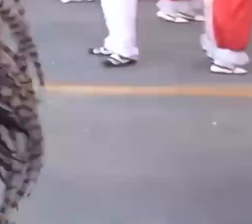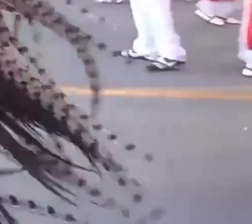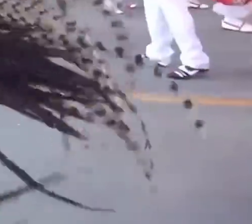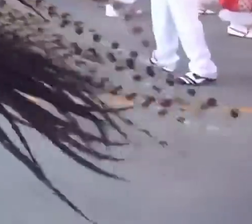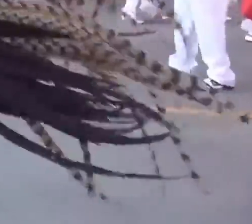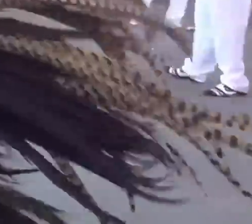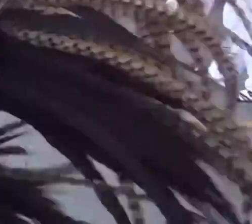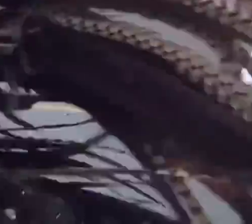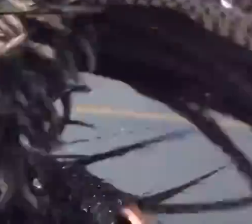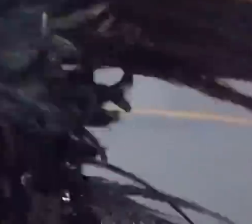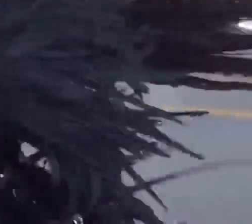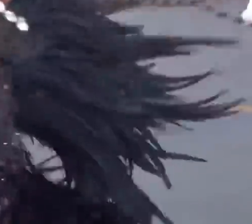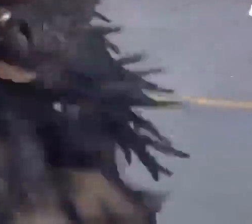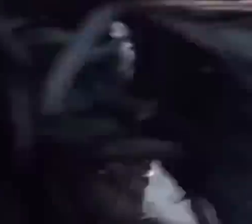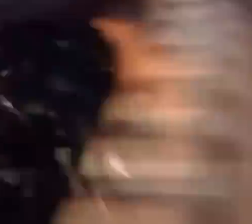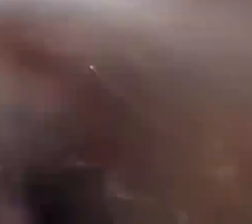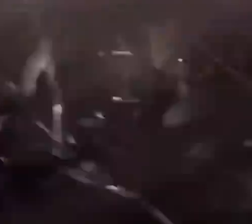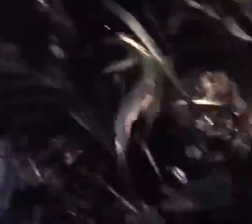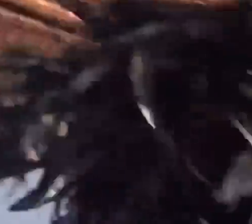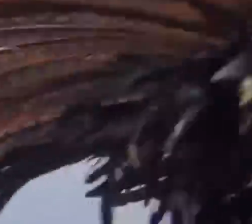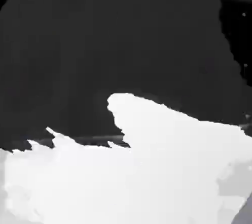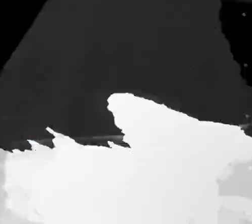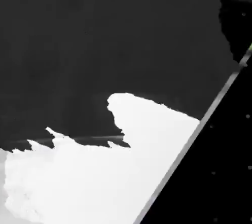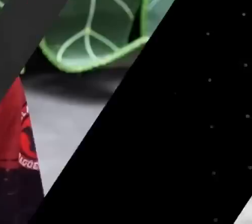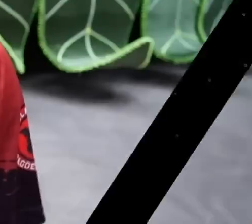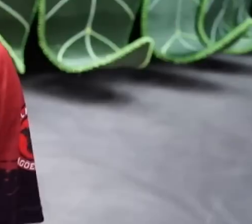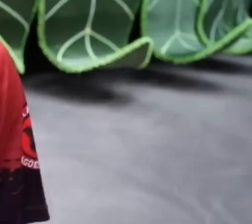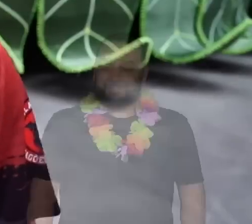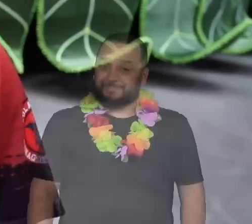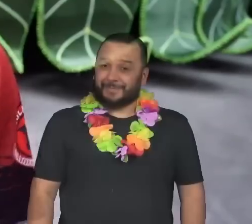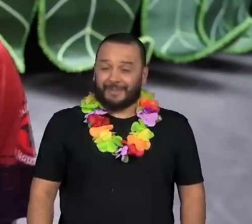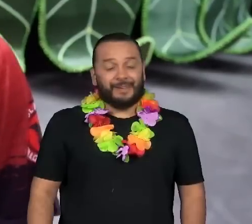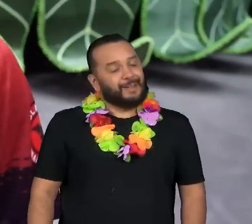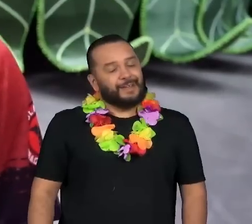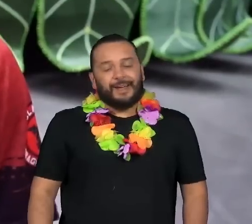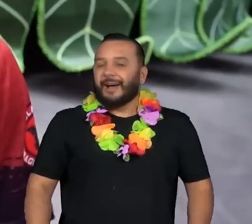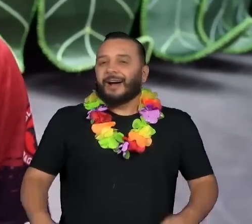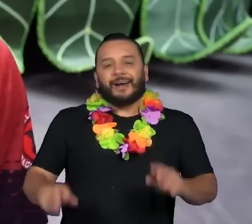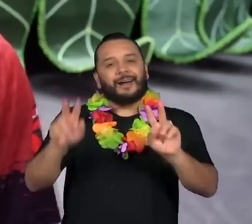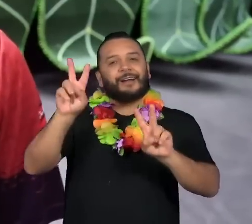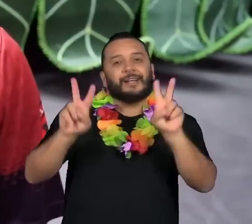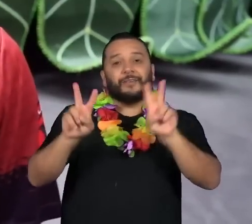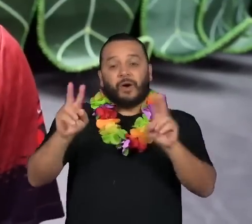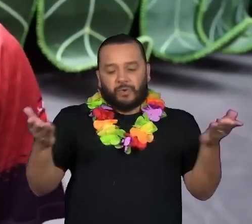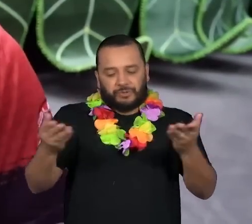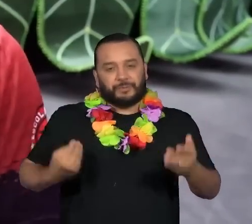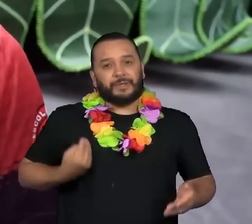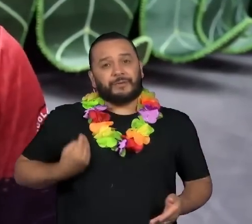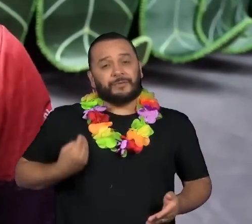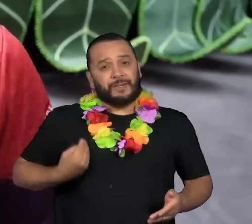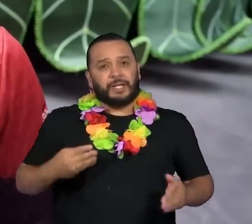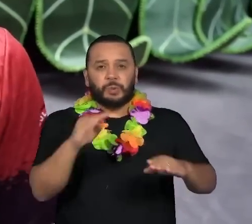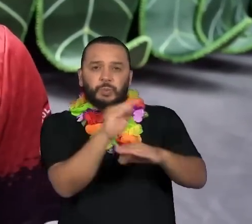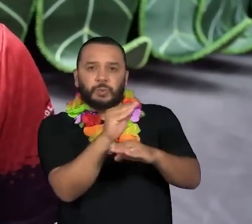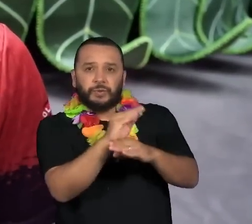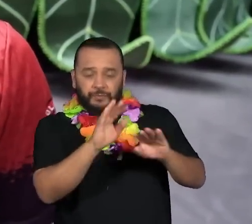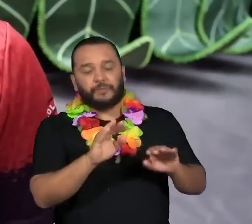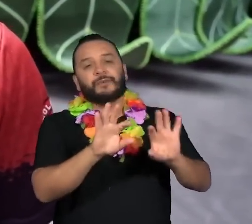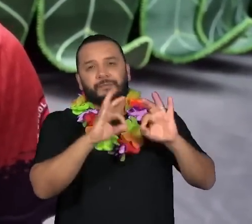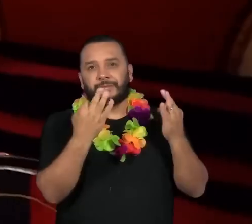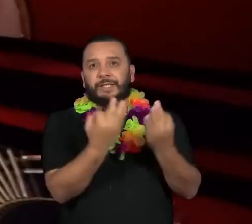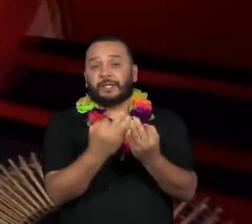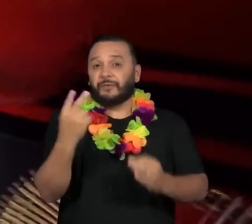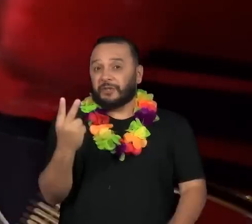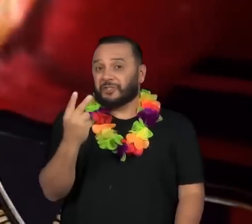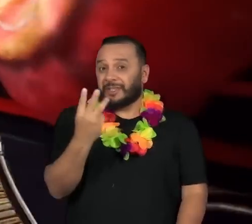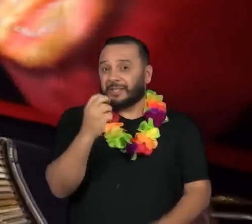Real! Isso aqui tá bom demais, incendeia! O carnaval hoje é minha vida, é o sustento da minha família. Eu tô há 23 anos no